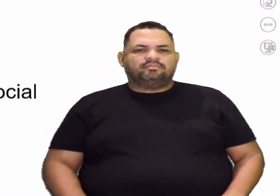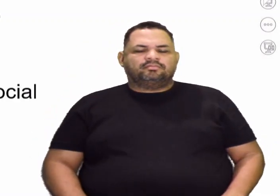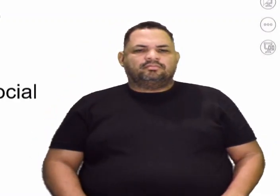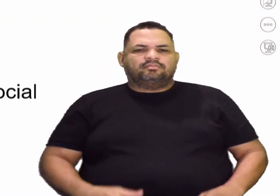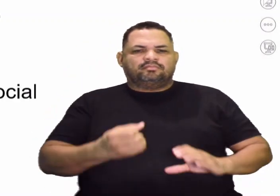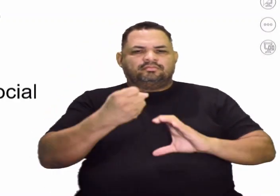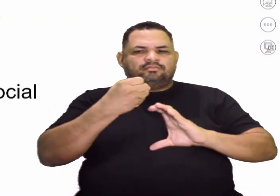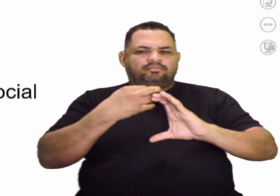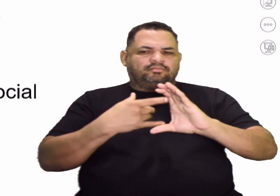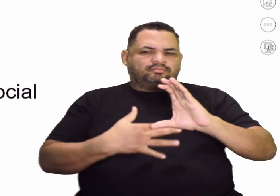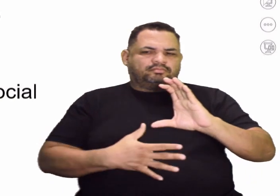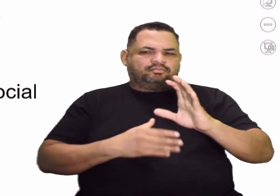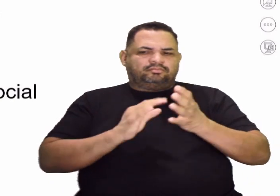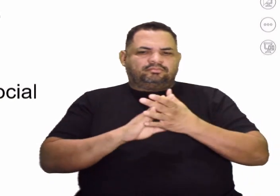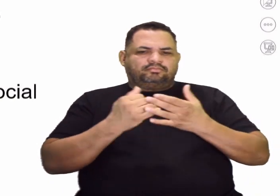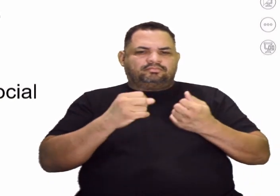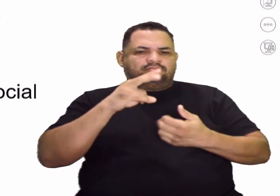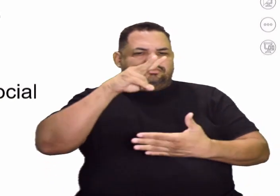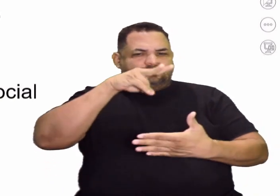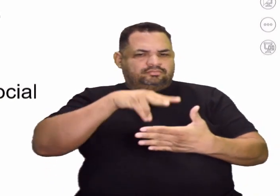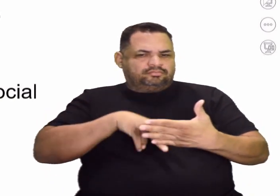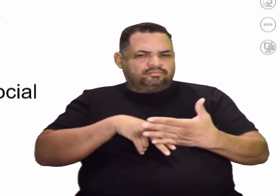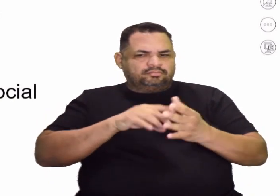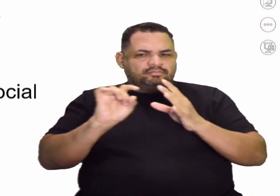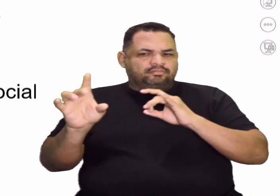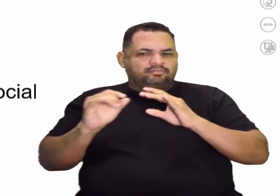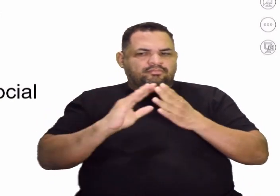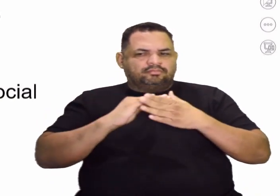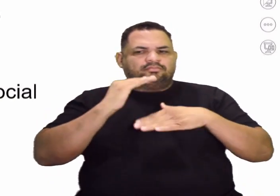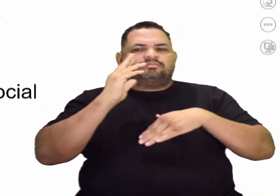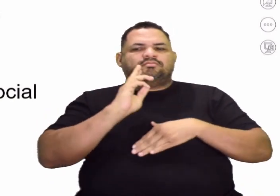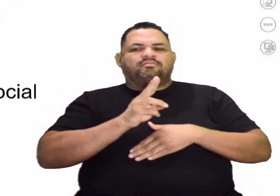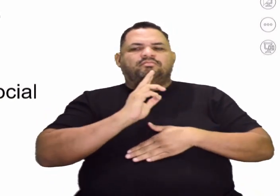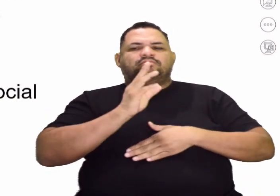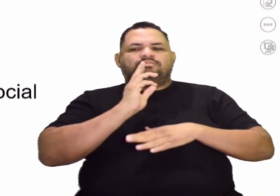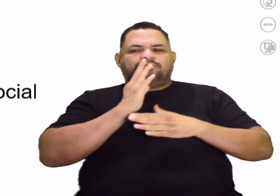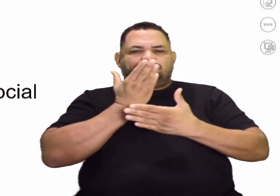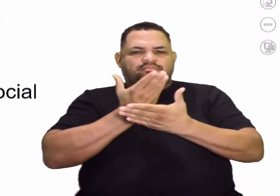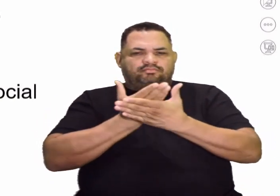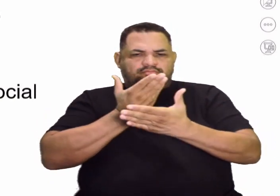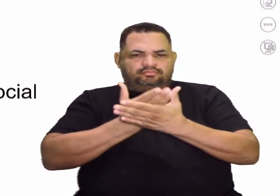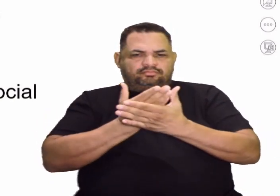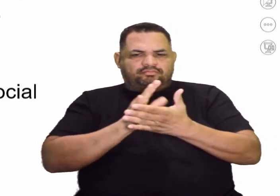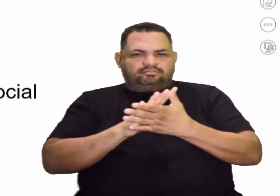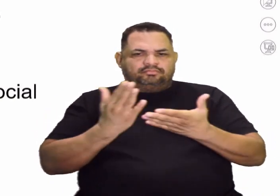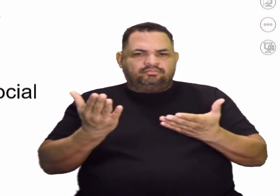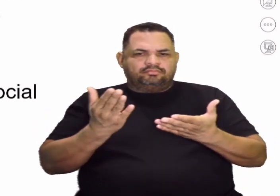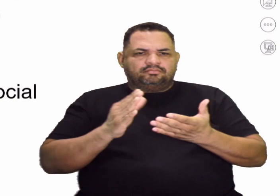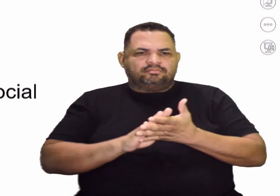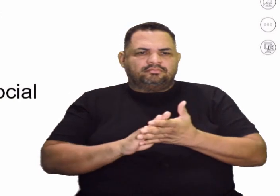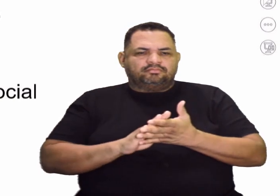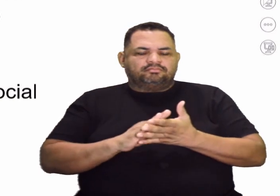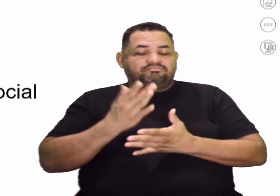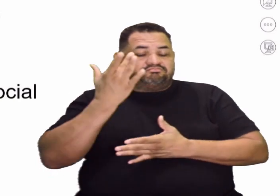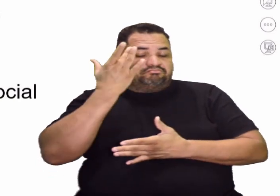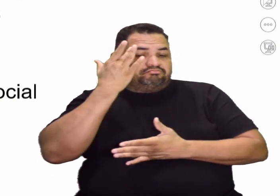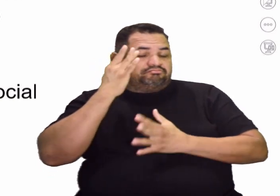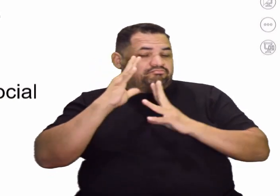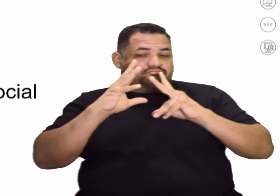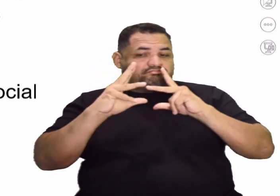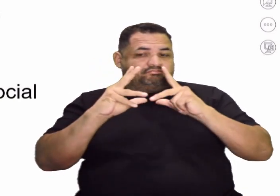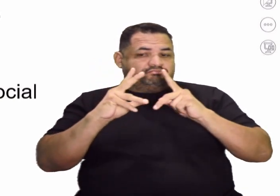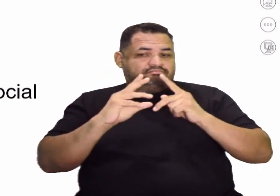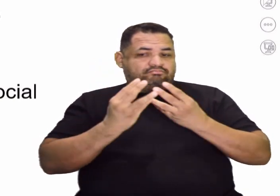as características, né? Vocês podem ler. Cada vez mais estudando para a gente. Não sei muitos, como diz o